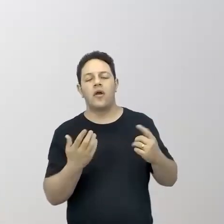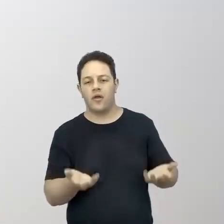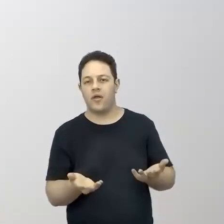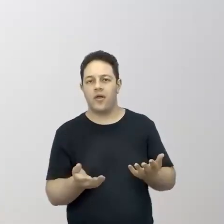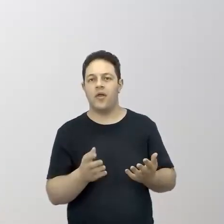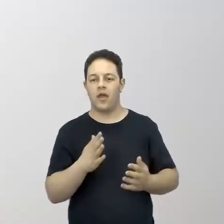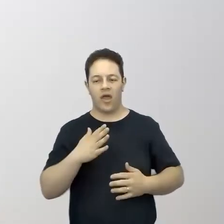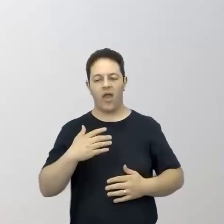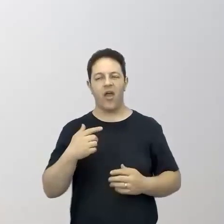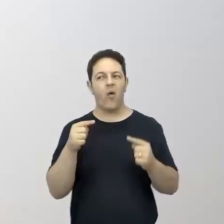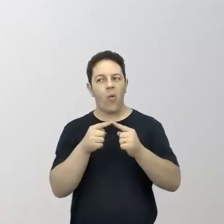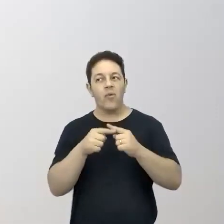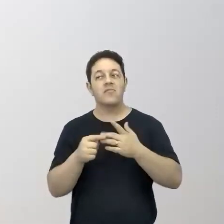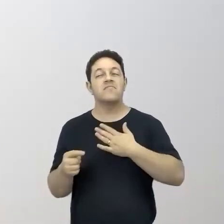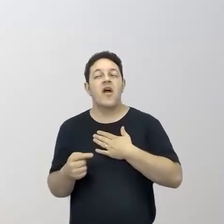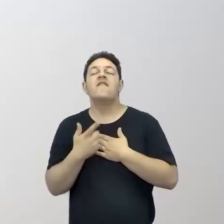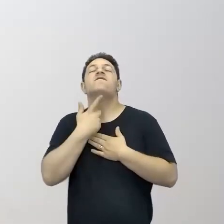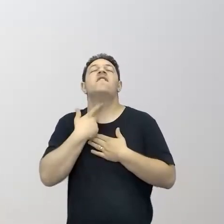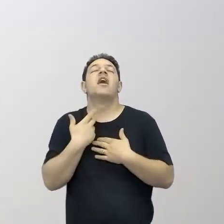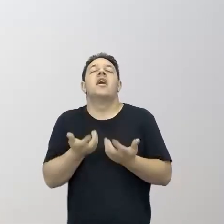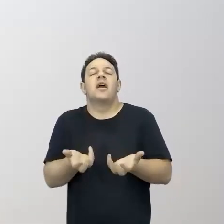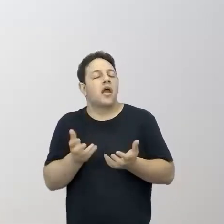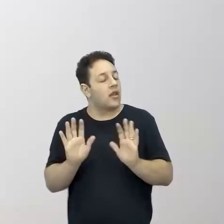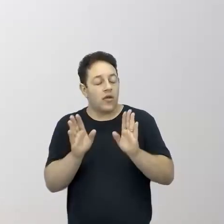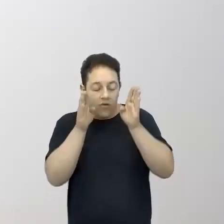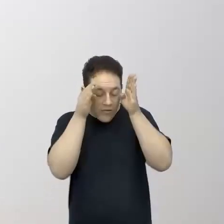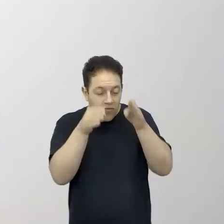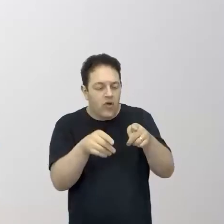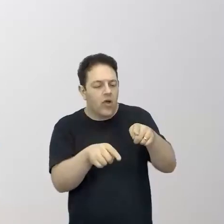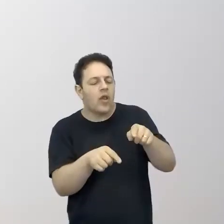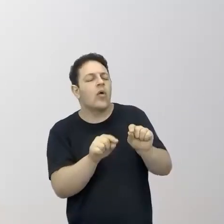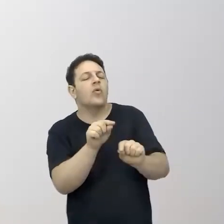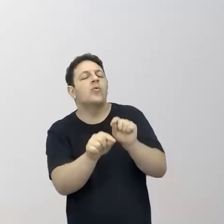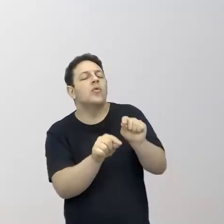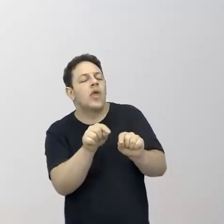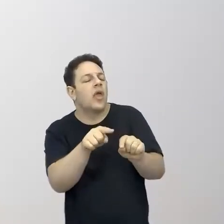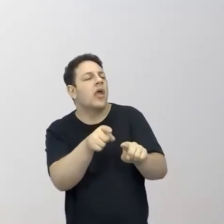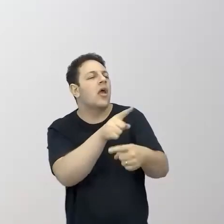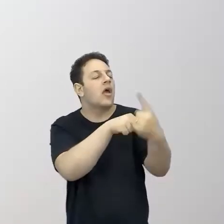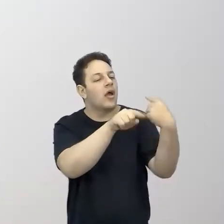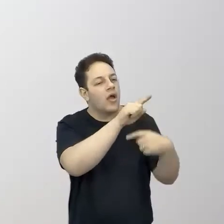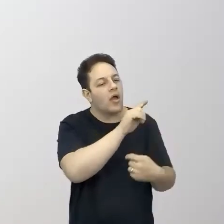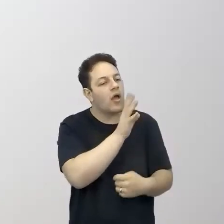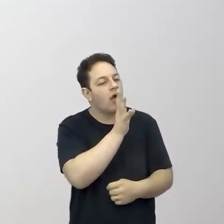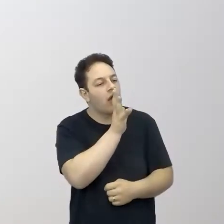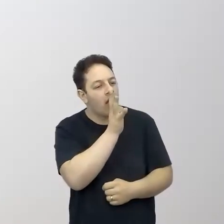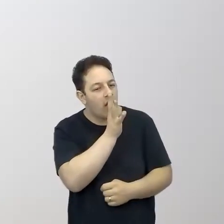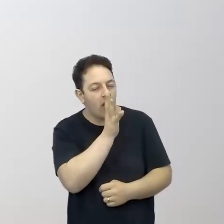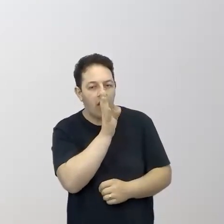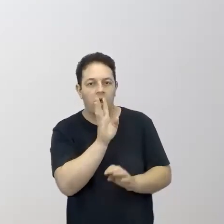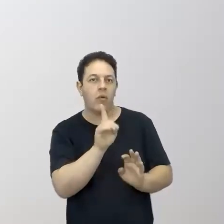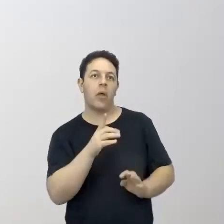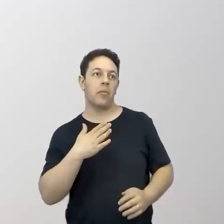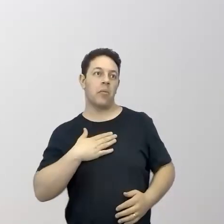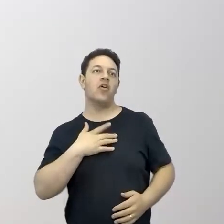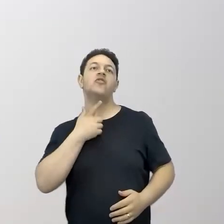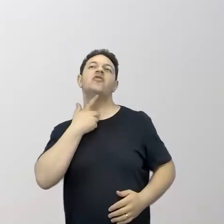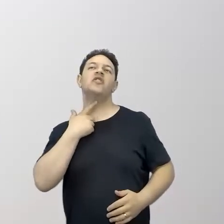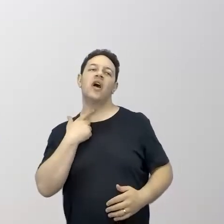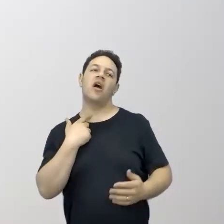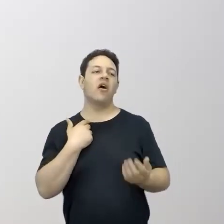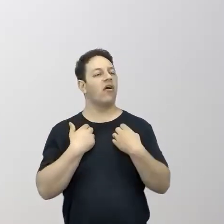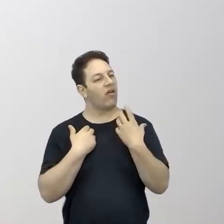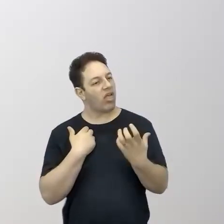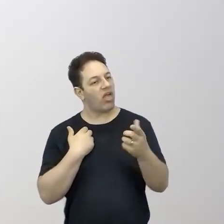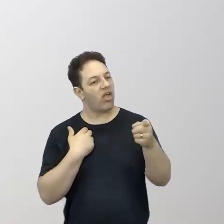seu gosto pessoal, pelas suas expectativas, pelo seu desejo de que aquilo fosse uma coisa ou outra.